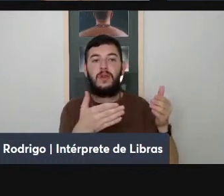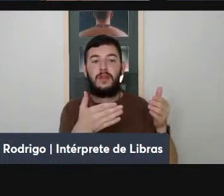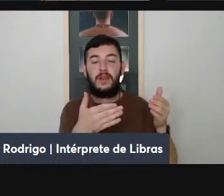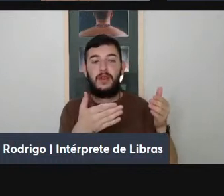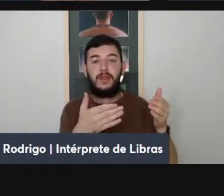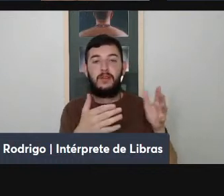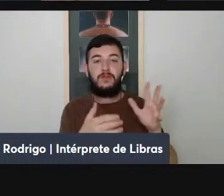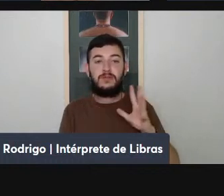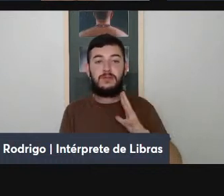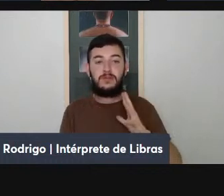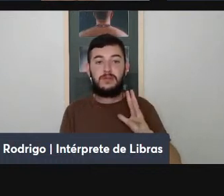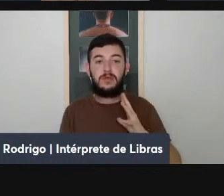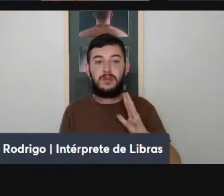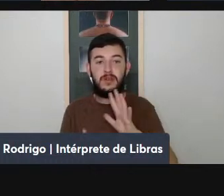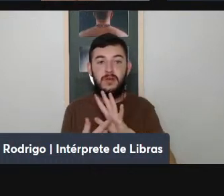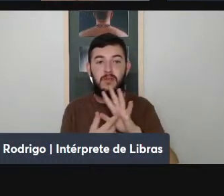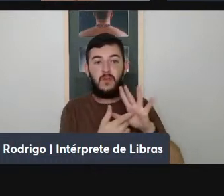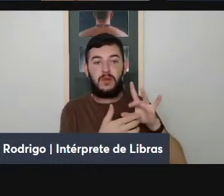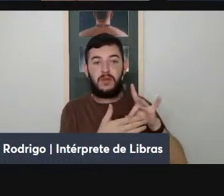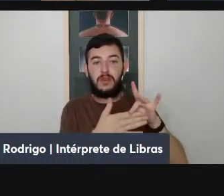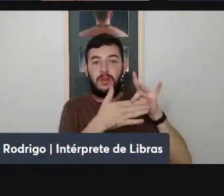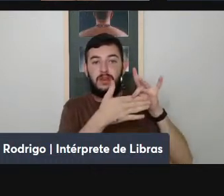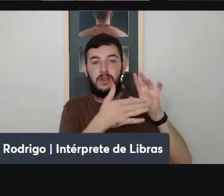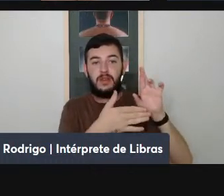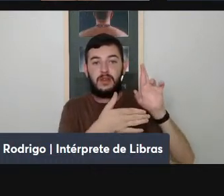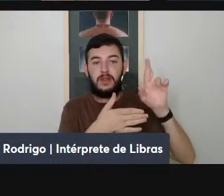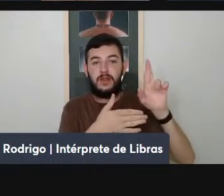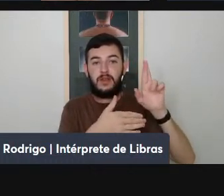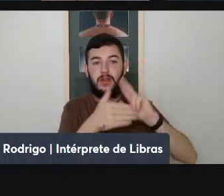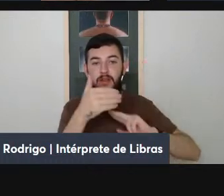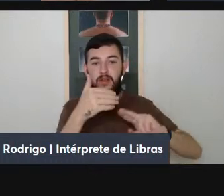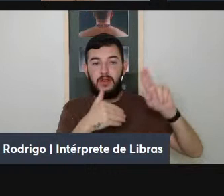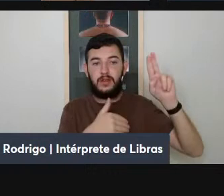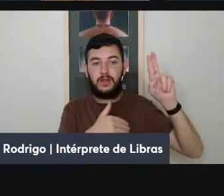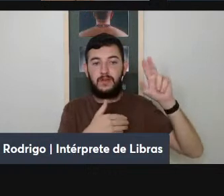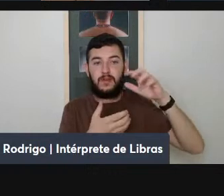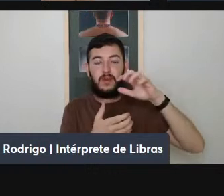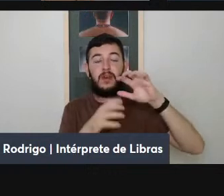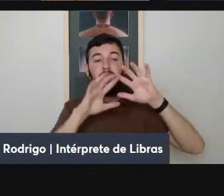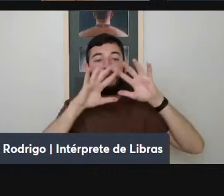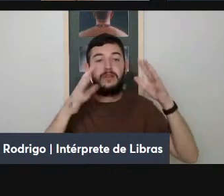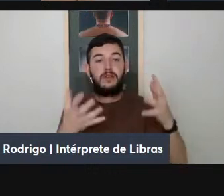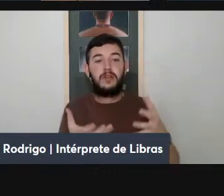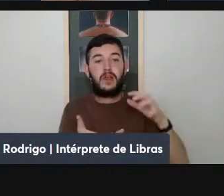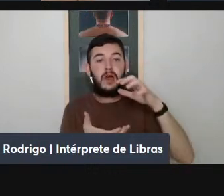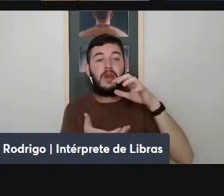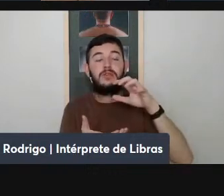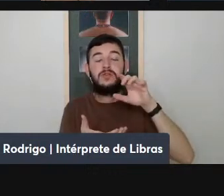mostrando, né, as lideranças de universidades norte-americanas e europeias.